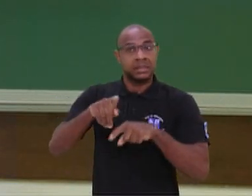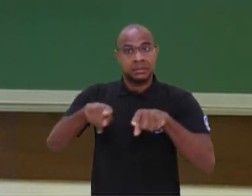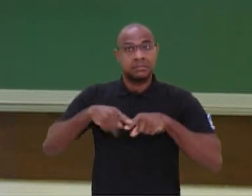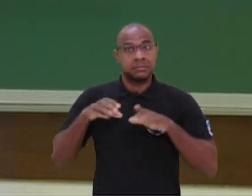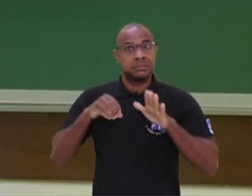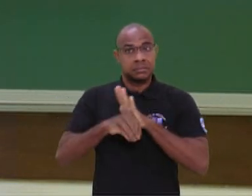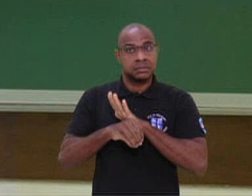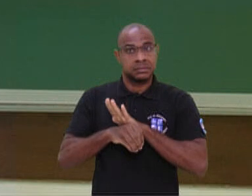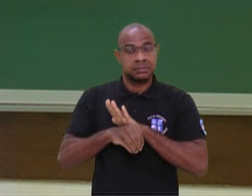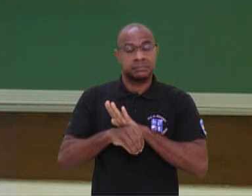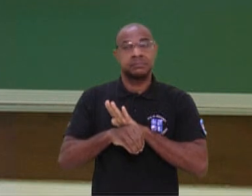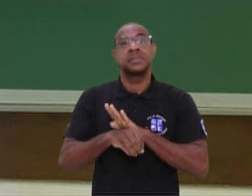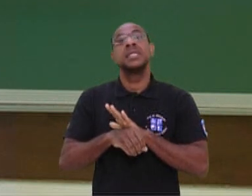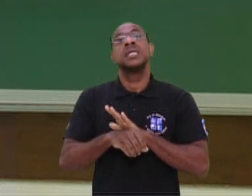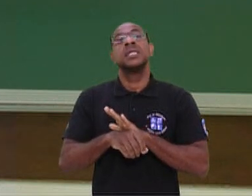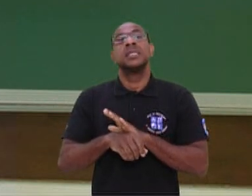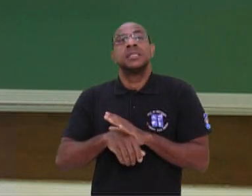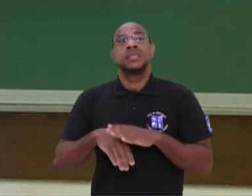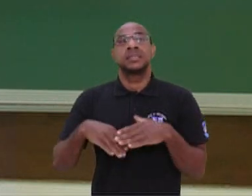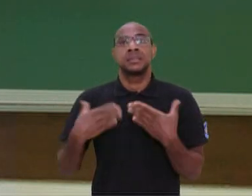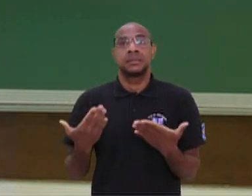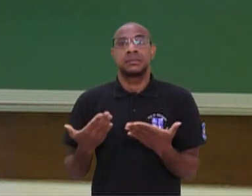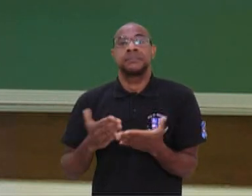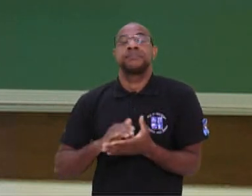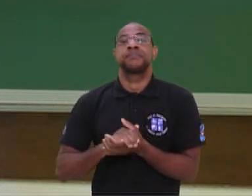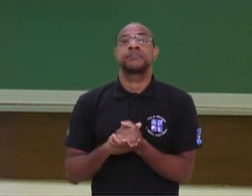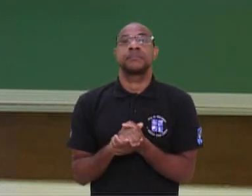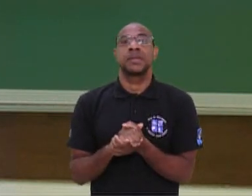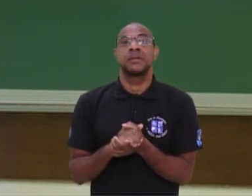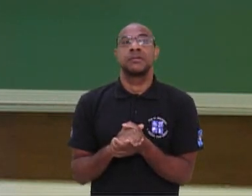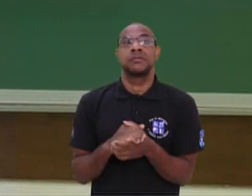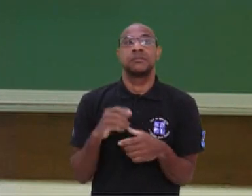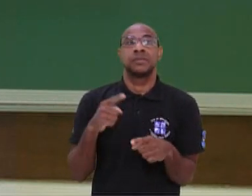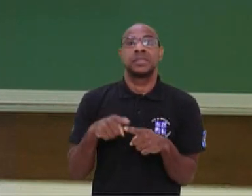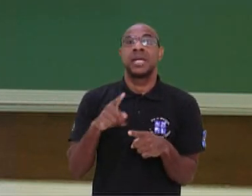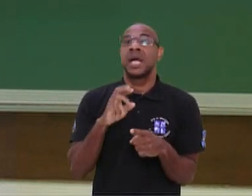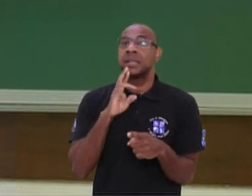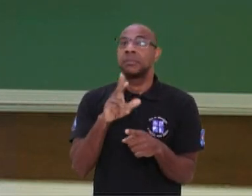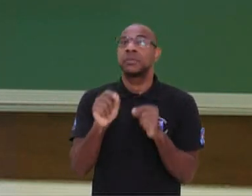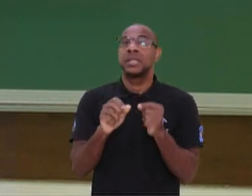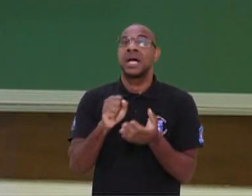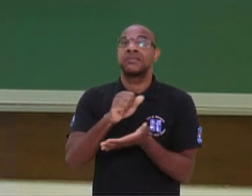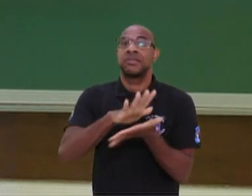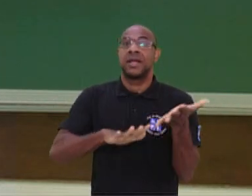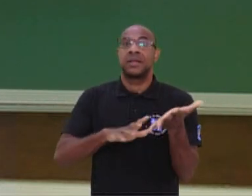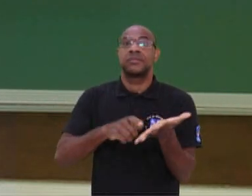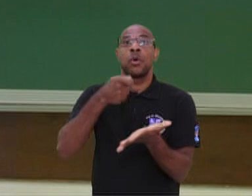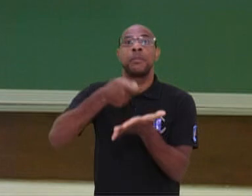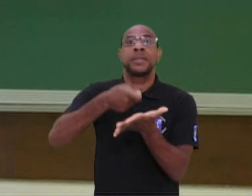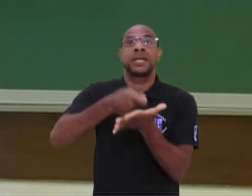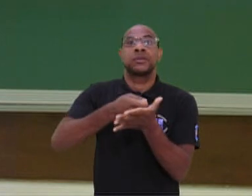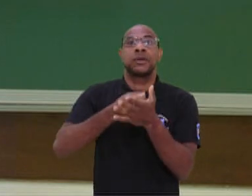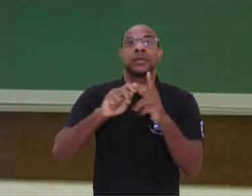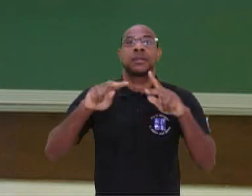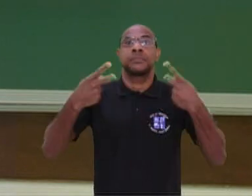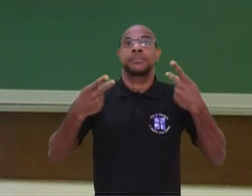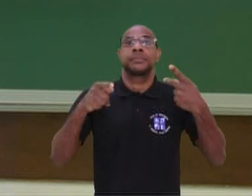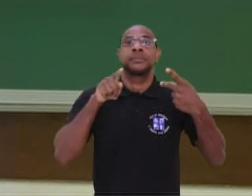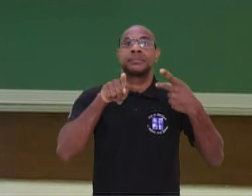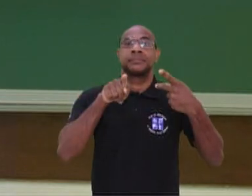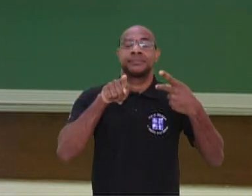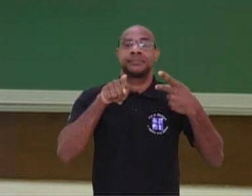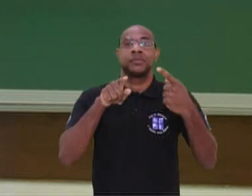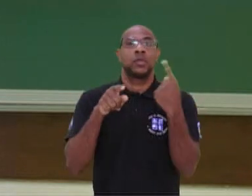web, fica logado no Classroom com o @escola e responda a atividade obrigatória, de modo a garantir a